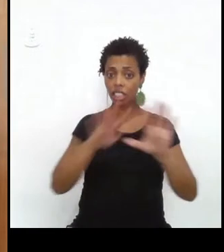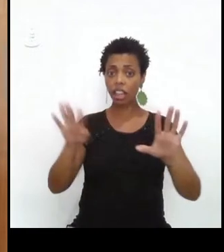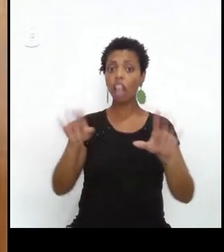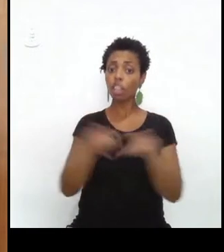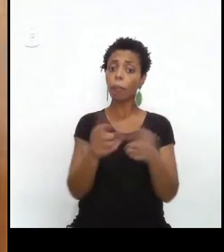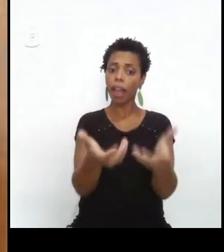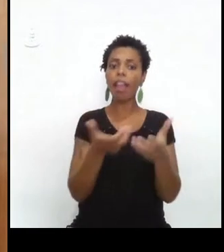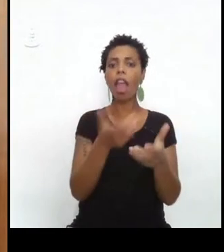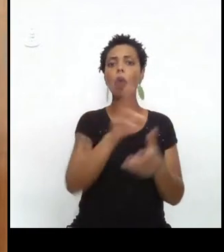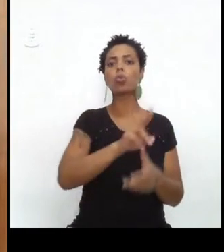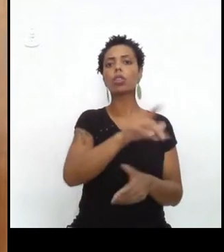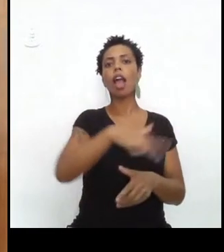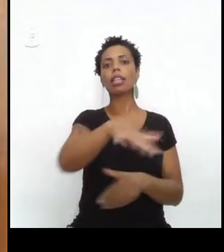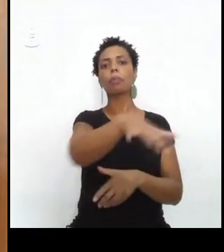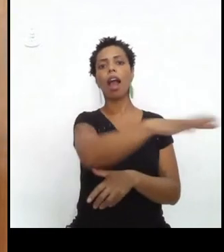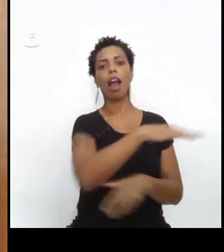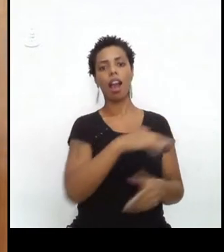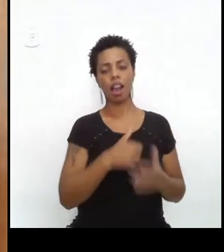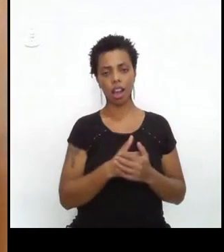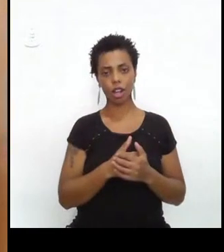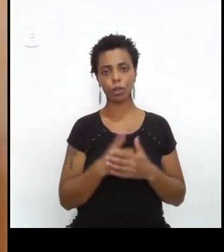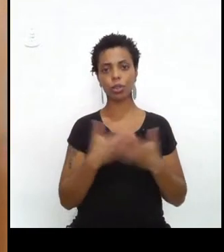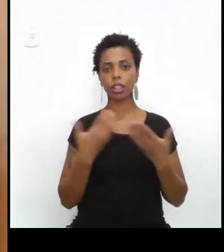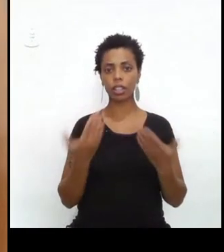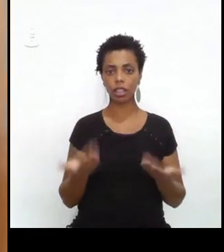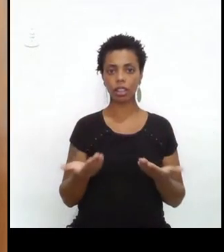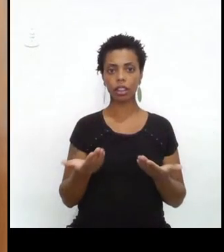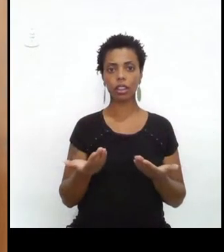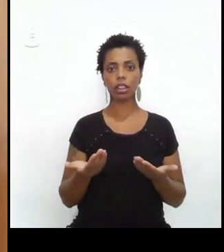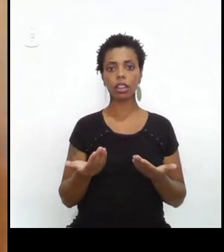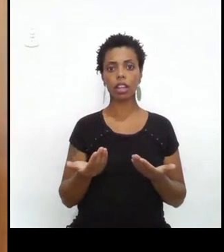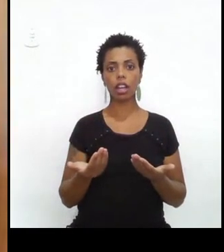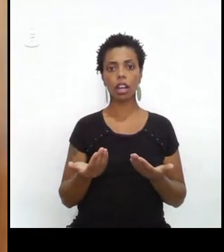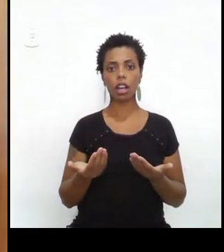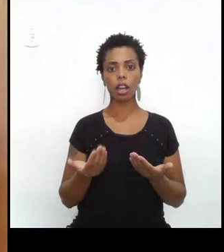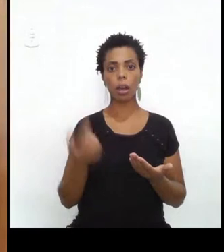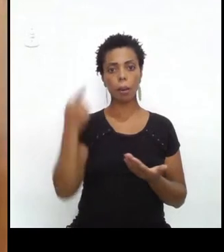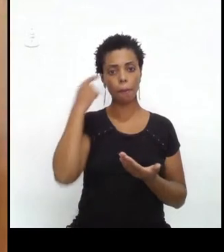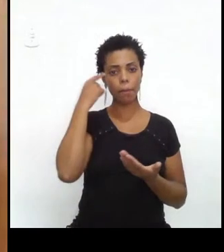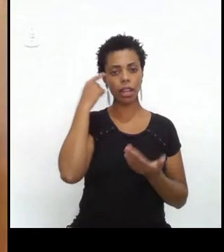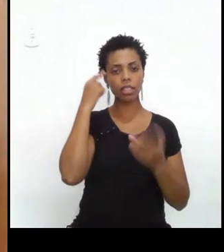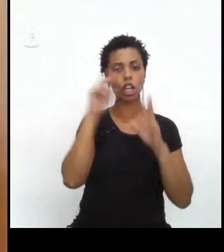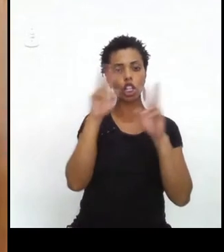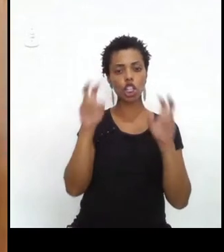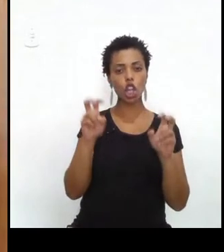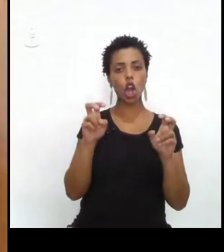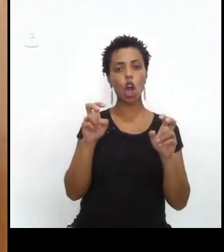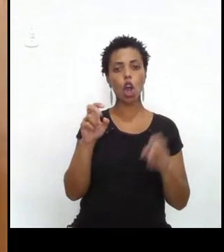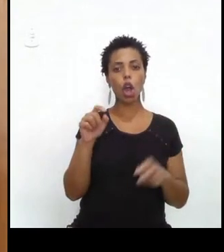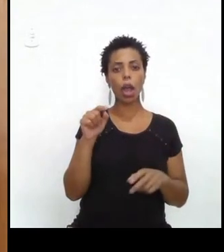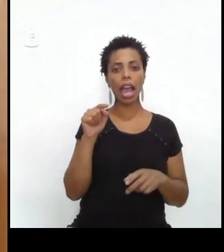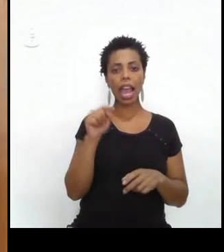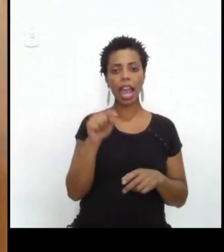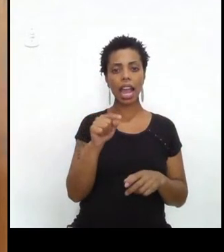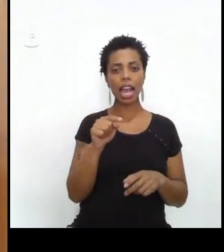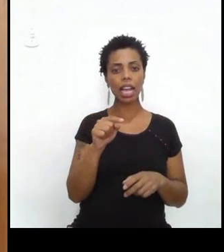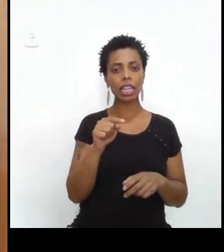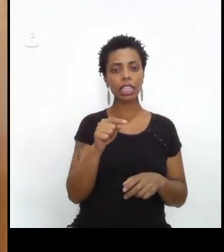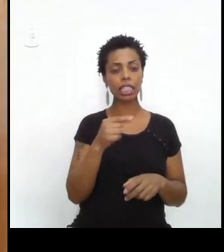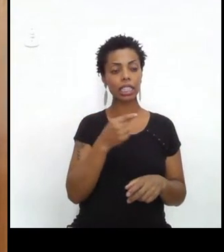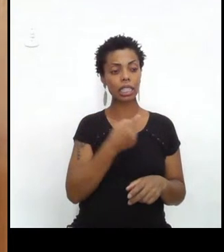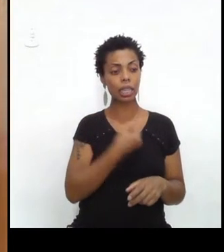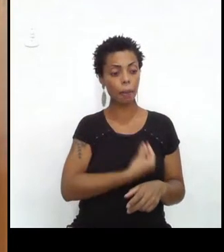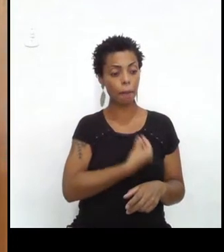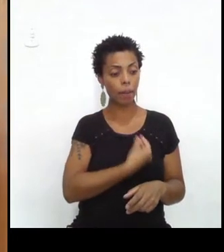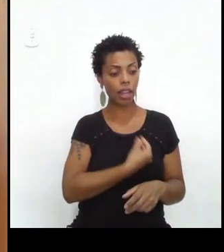e alemã pensam de outra mediano e nesse depressão é essencialmente a violenta não sei durante